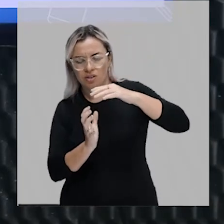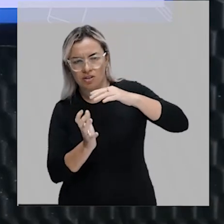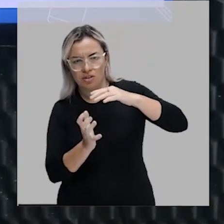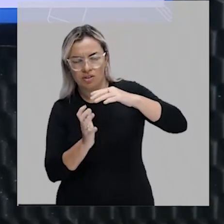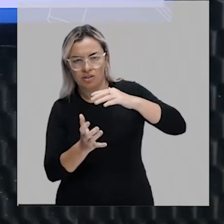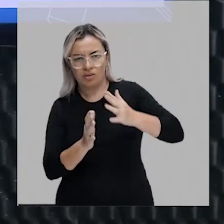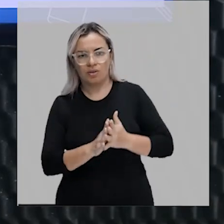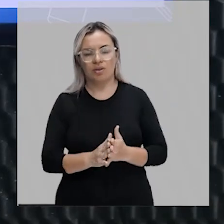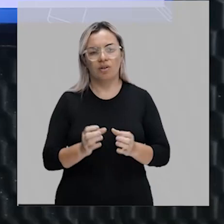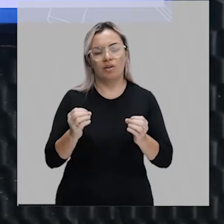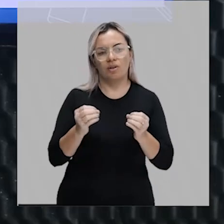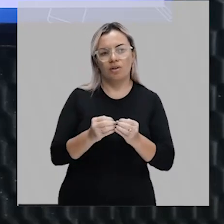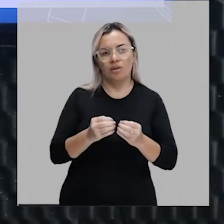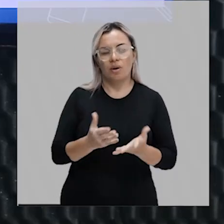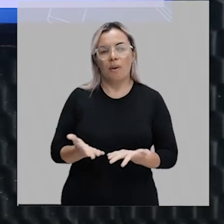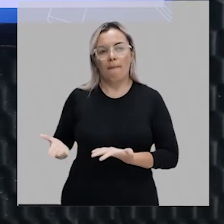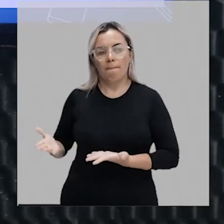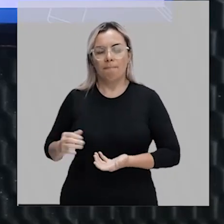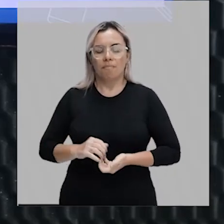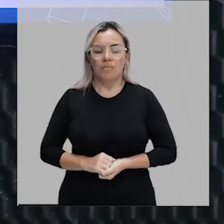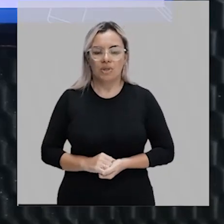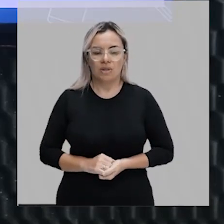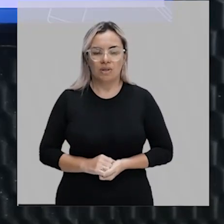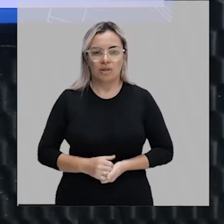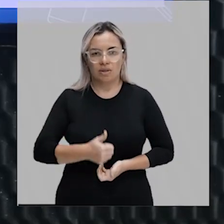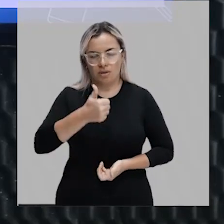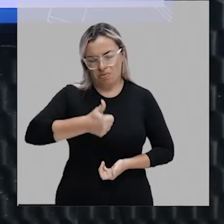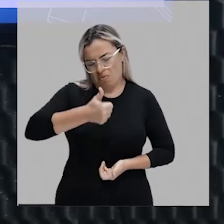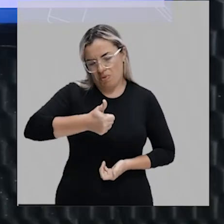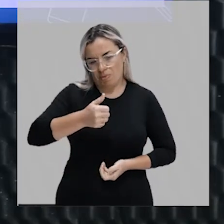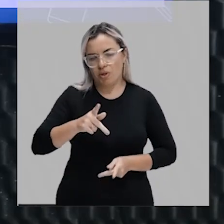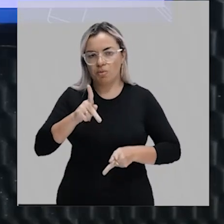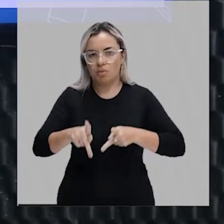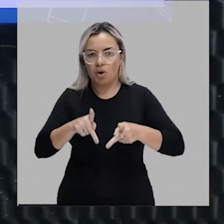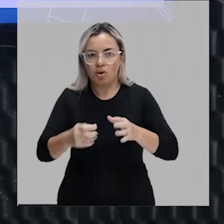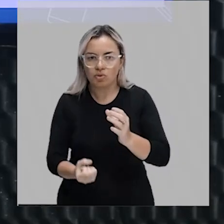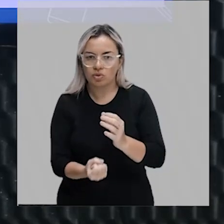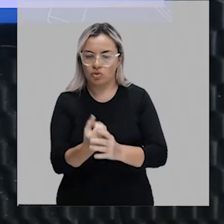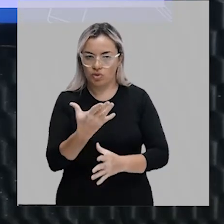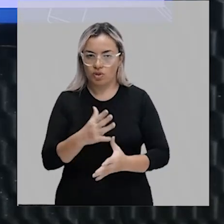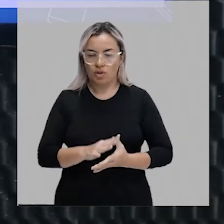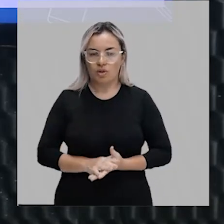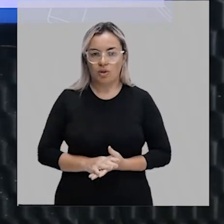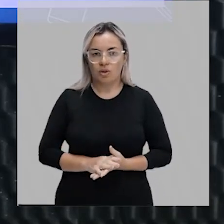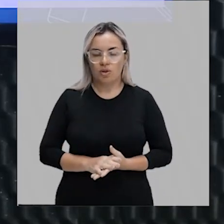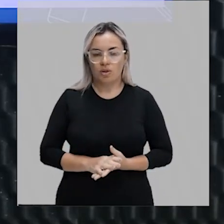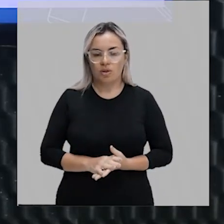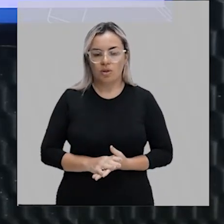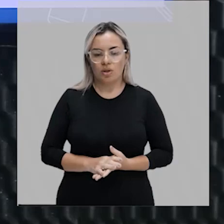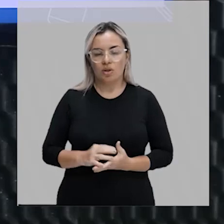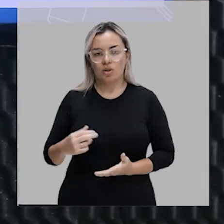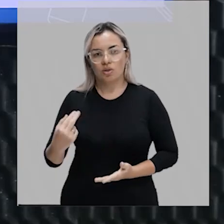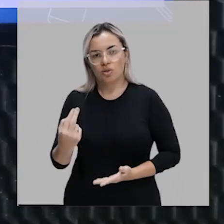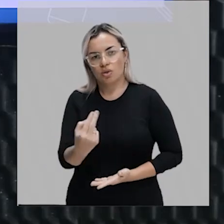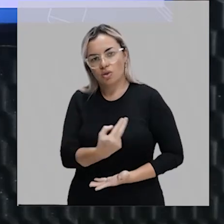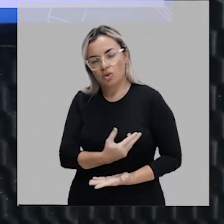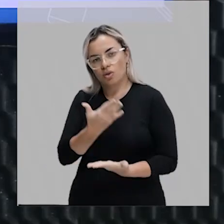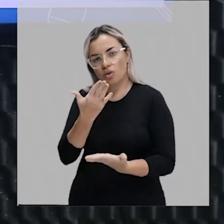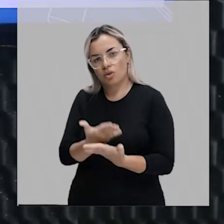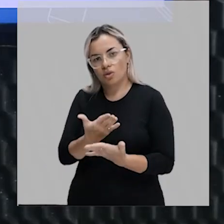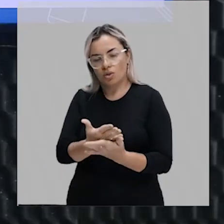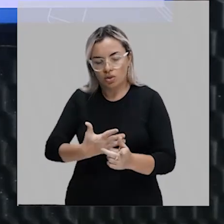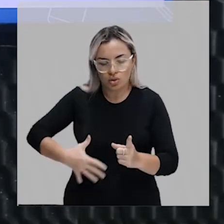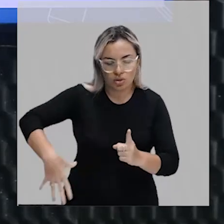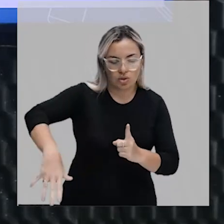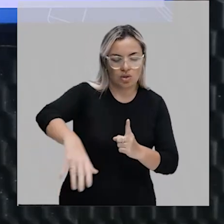chamado Oriente Próximo, fossem as primeiras civilizações. Nós estudamos essas sociedades como